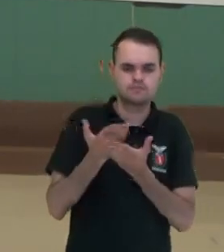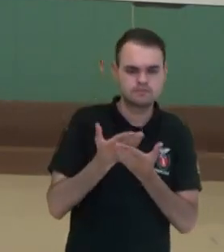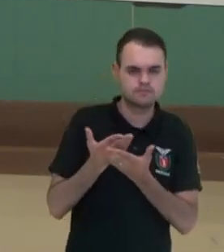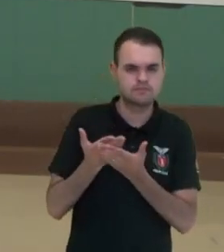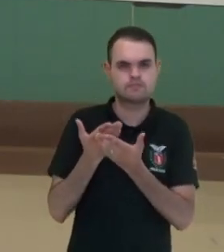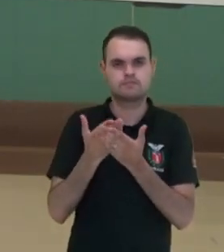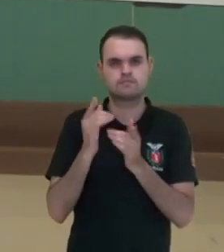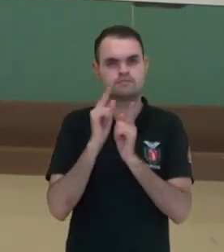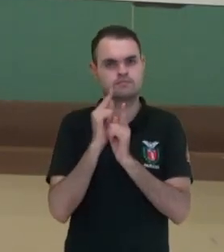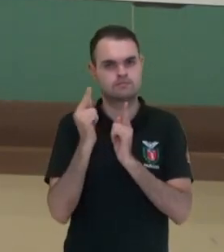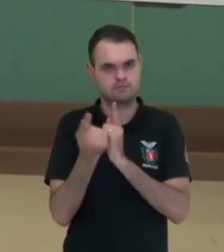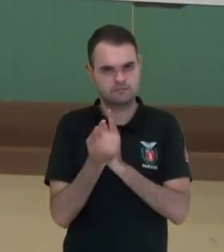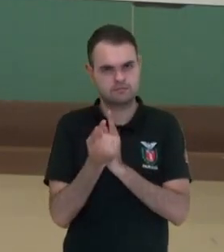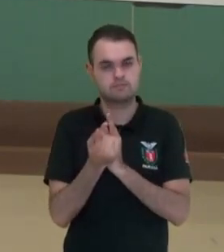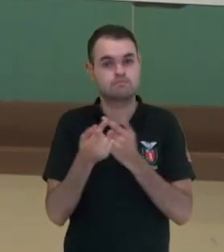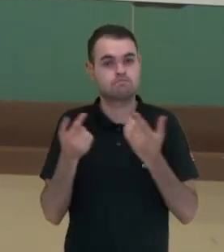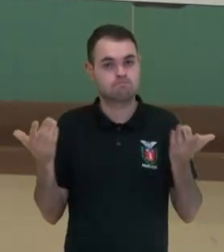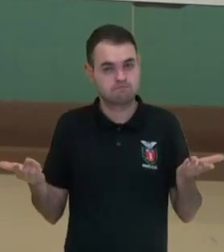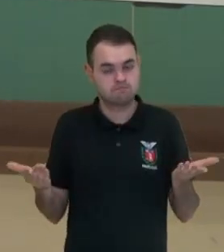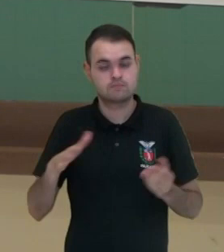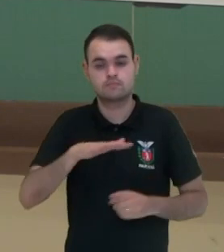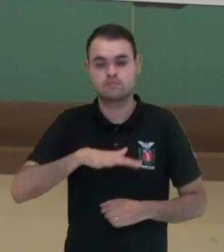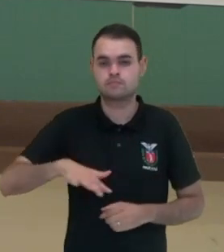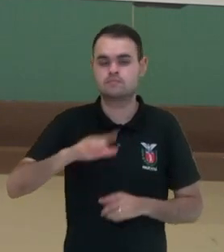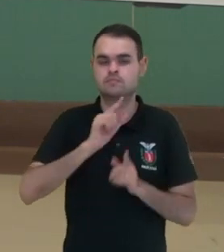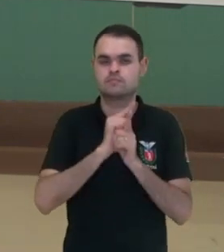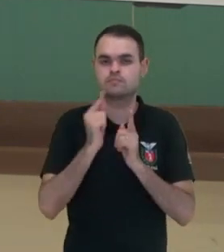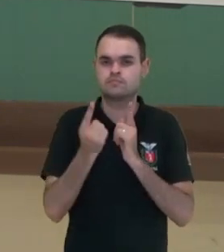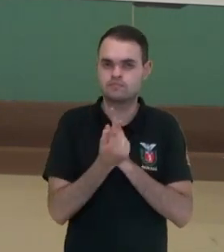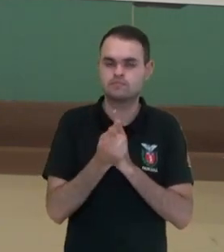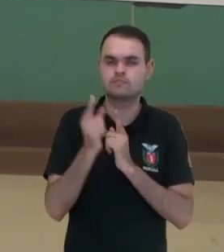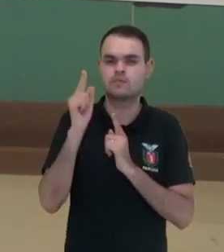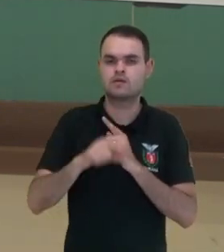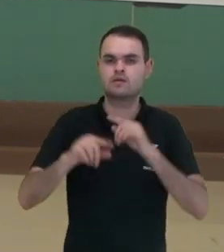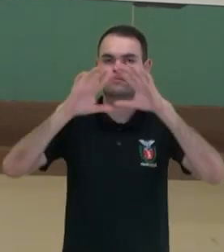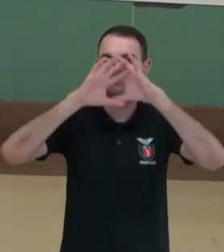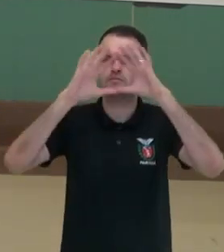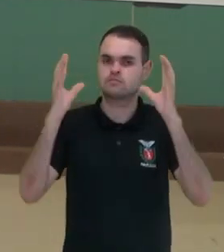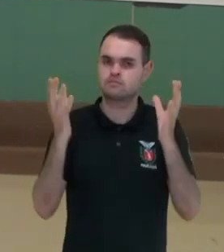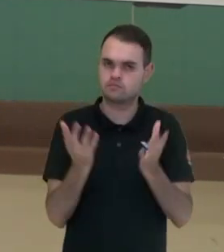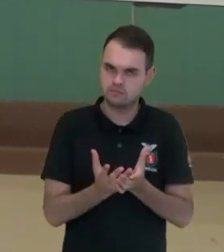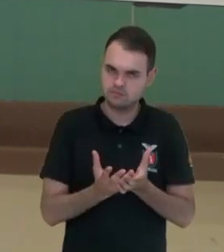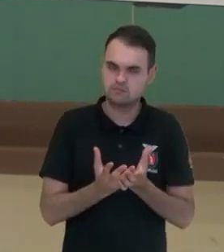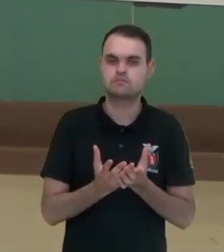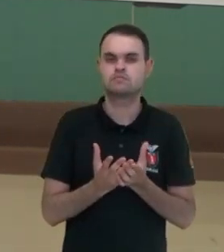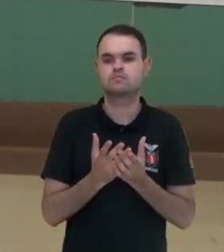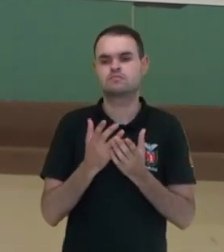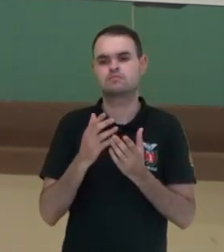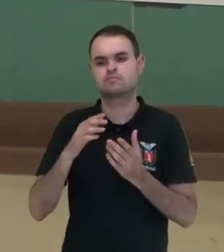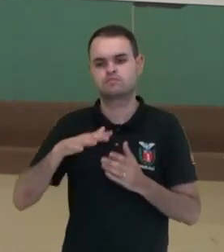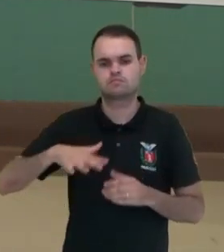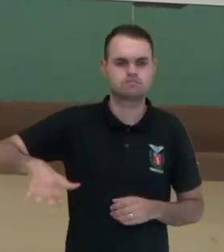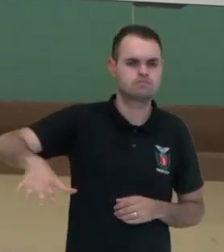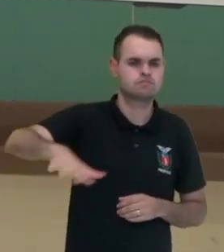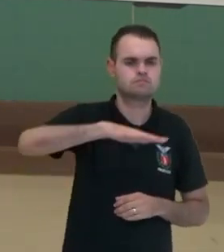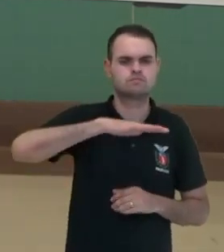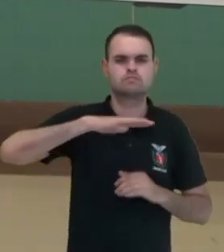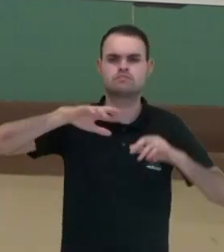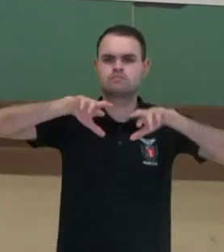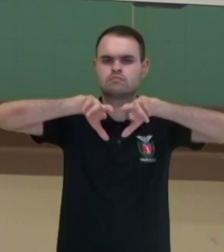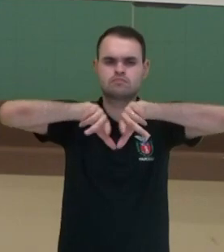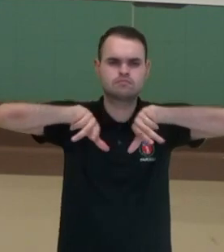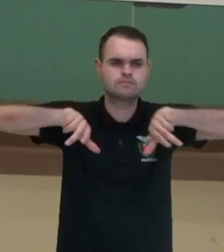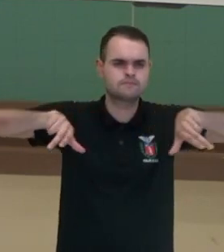estudar geografia. E o espaço geográfico ele é, portanto, um conjunto integrado de paisagens,